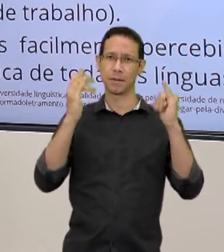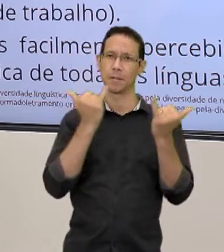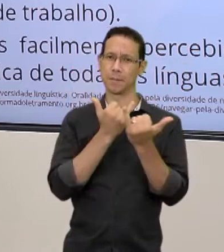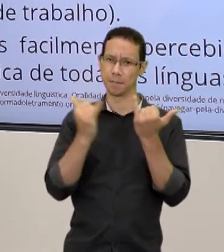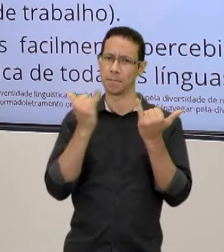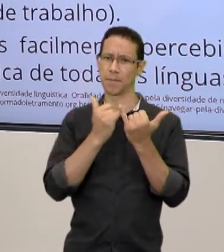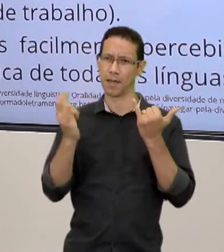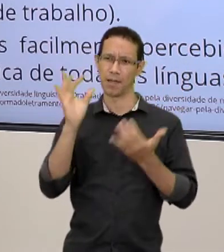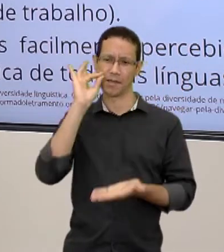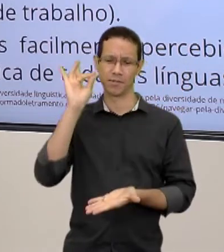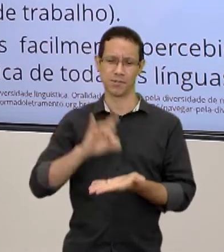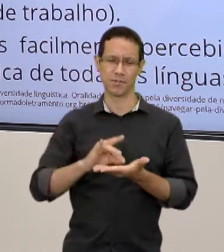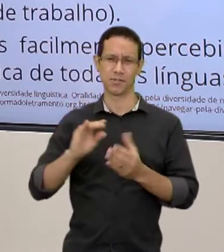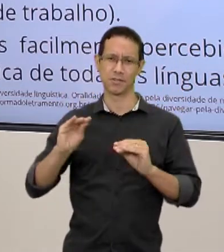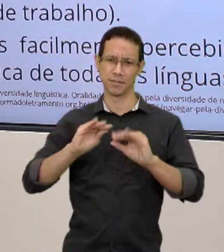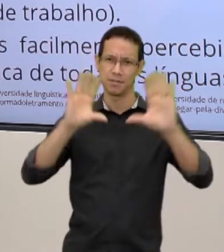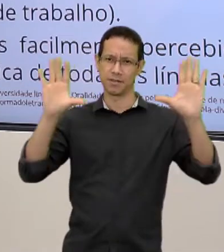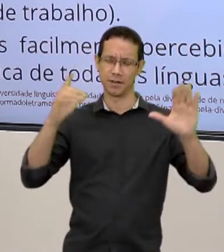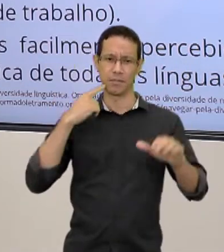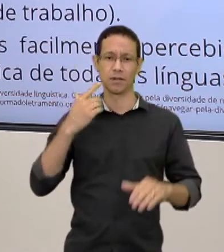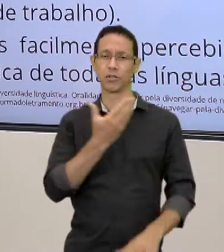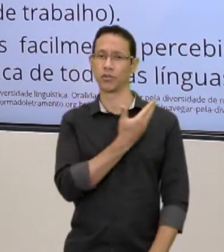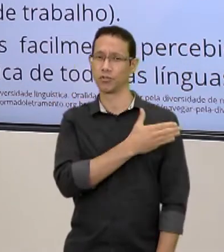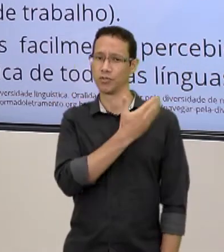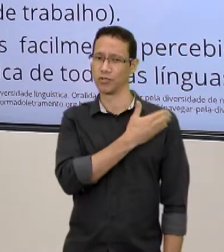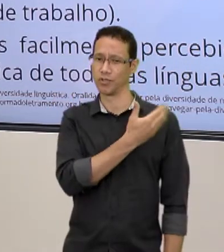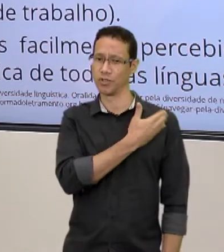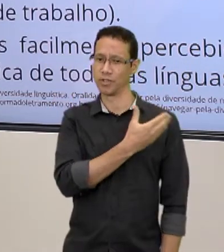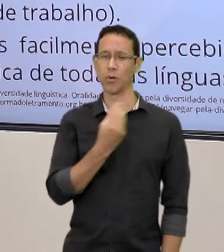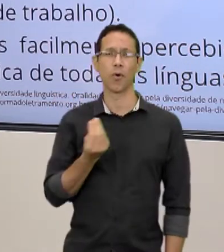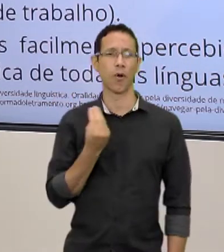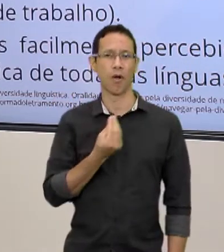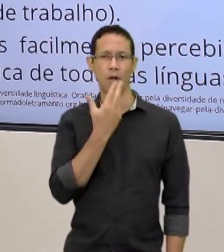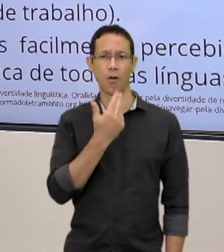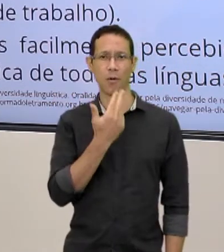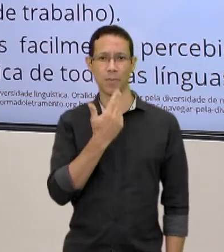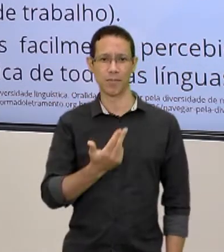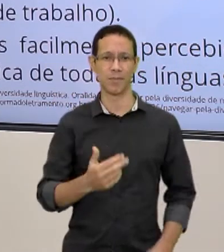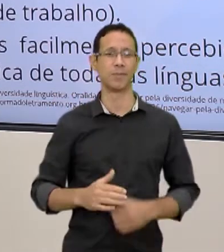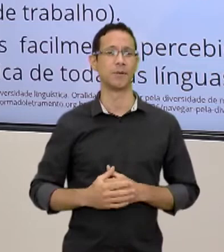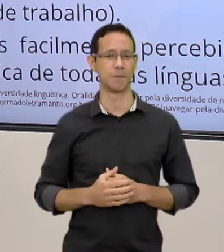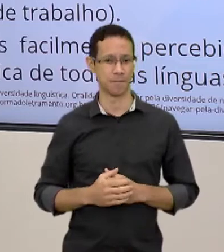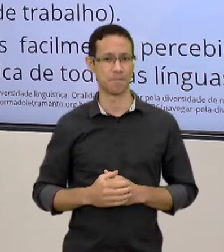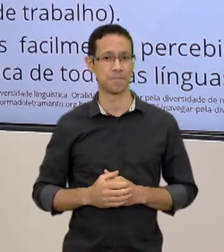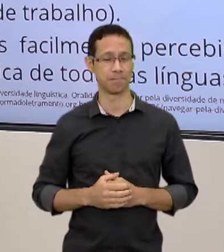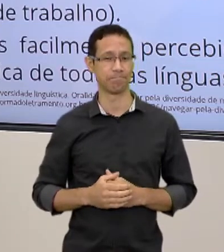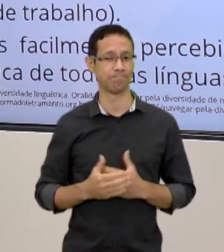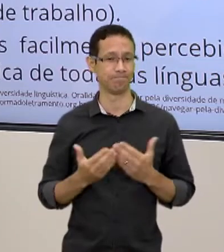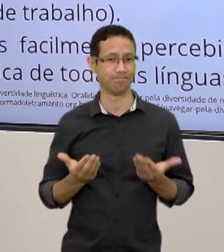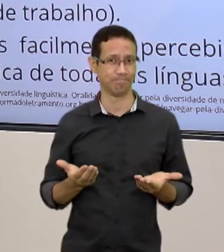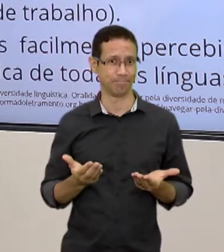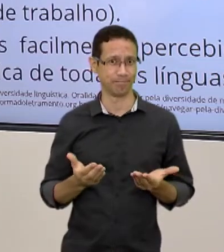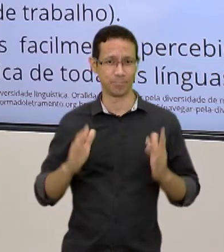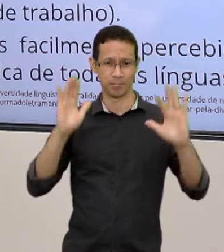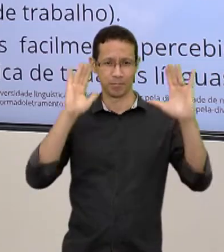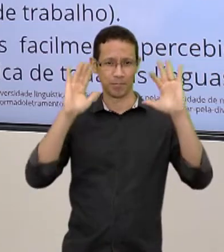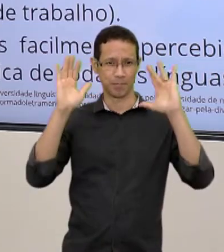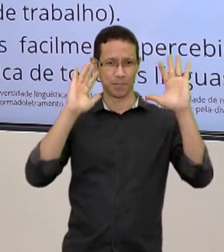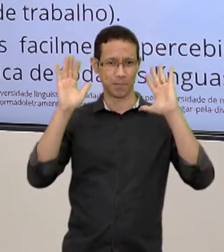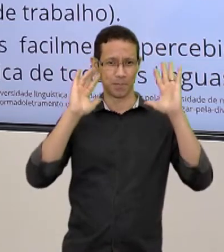óbvio, mas por que a gente tem o preconceito linguístico então? Tá? Então, eu quero que vocês observem bastante pensando nisso